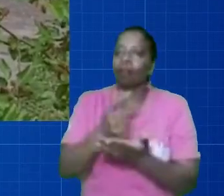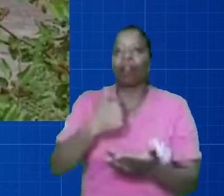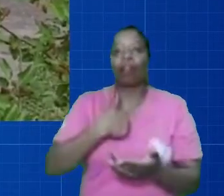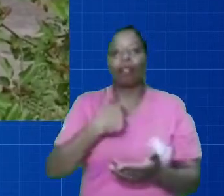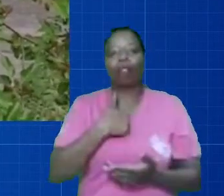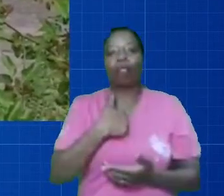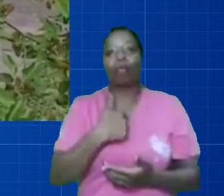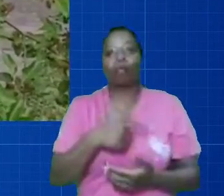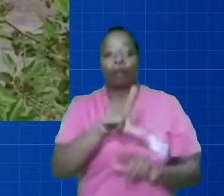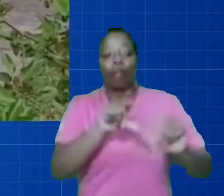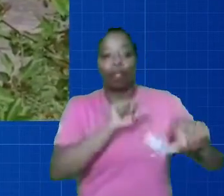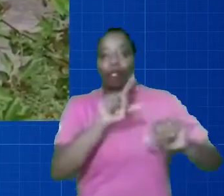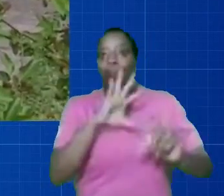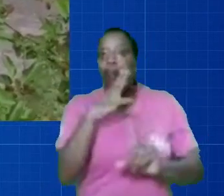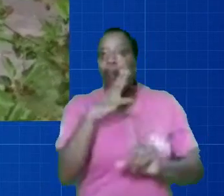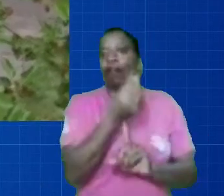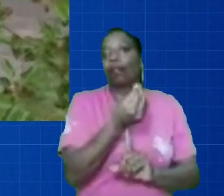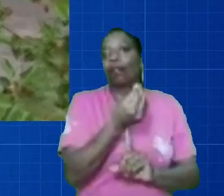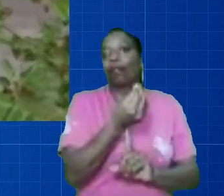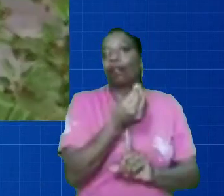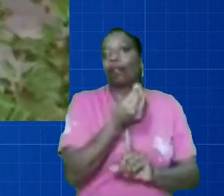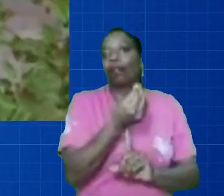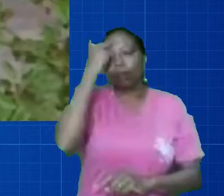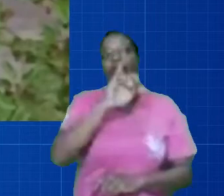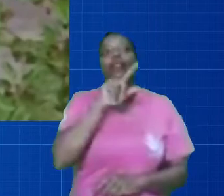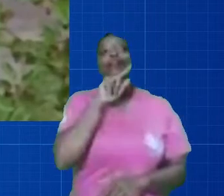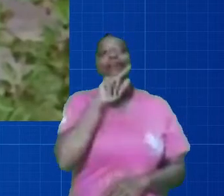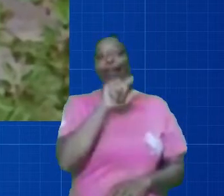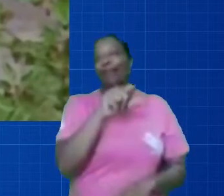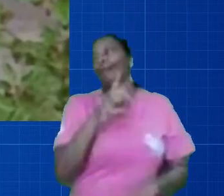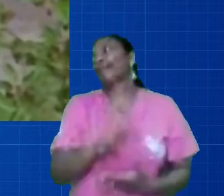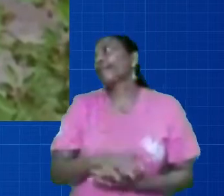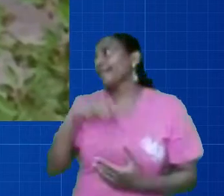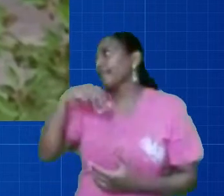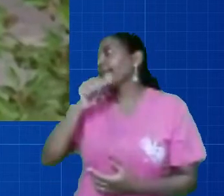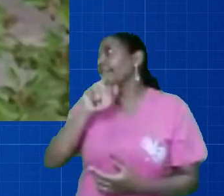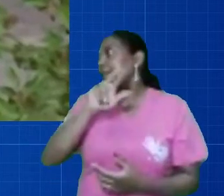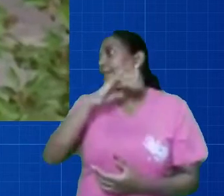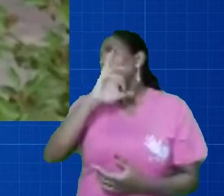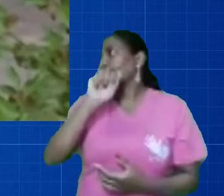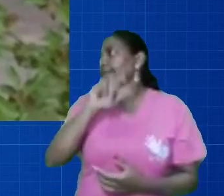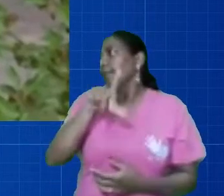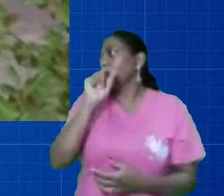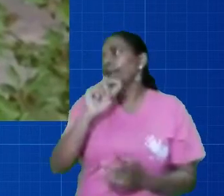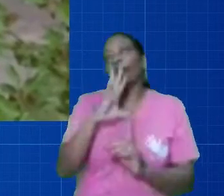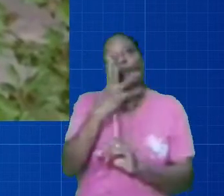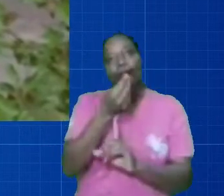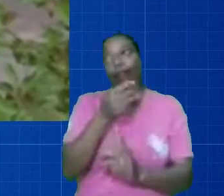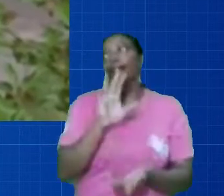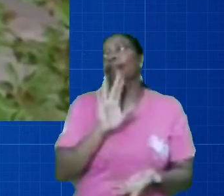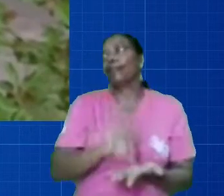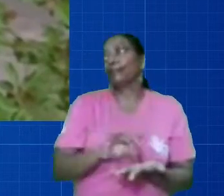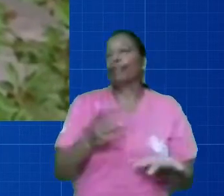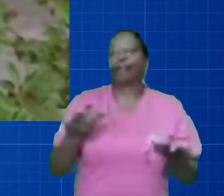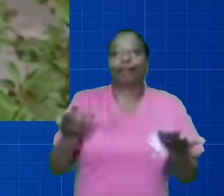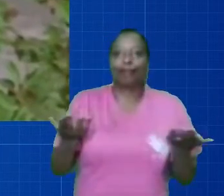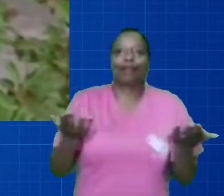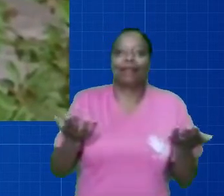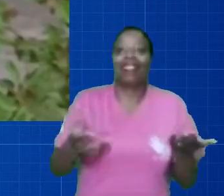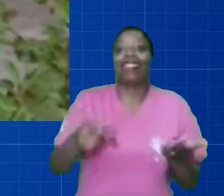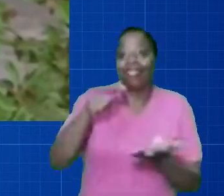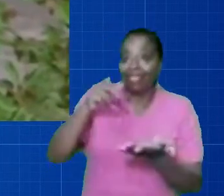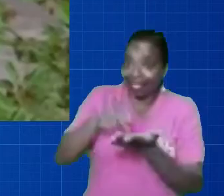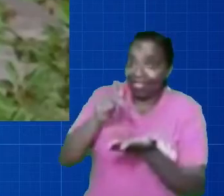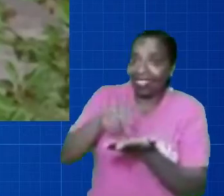"Já sei, a Márcia quer arte." Mas era bem isso mesmo, né? Porque a gente se apaixona. E o bacana é